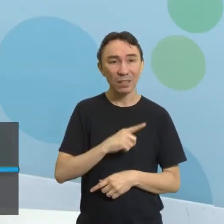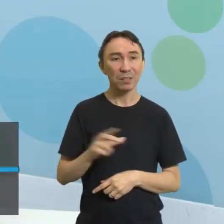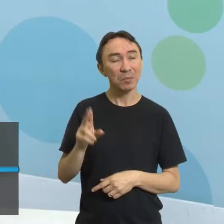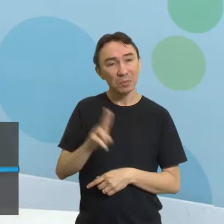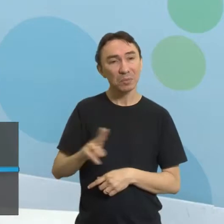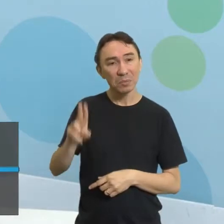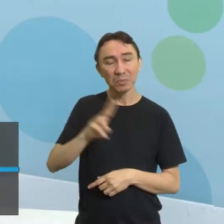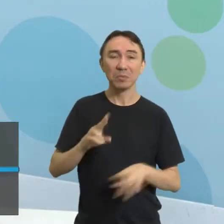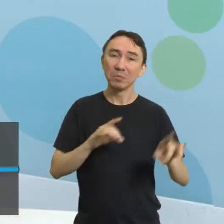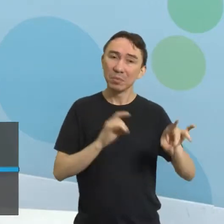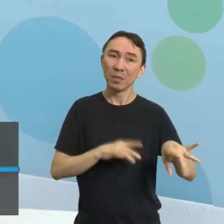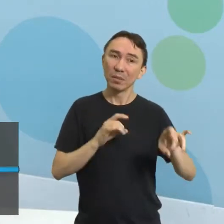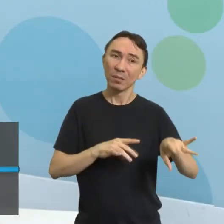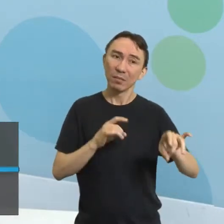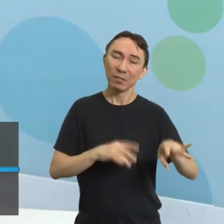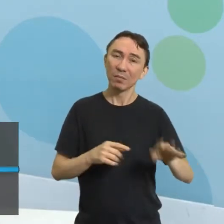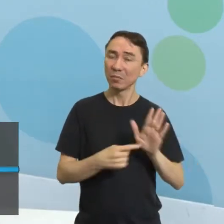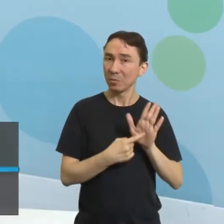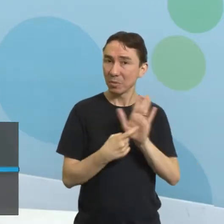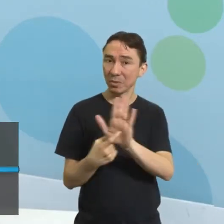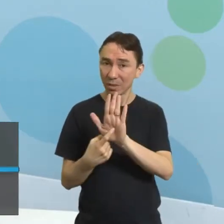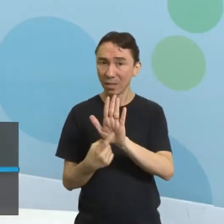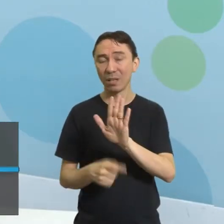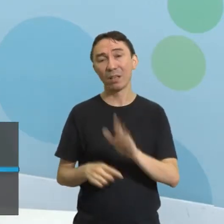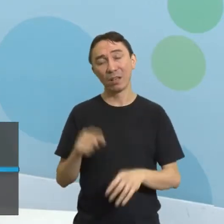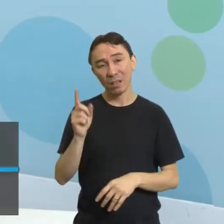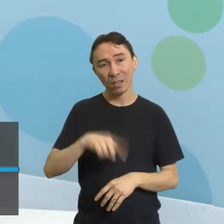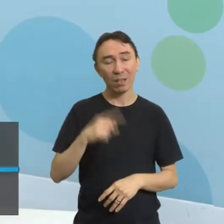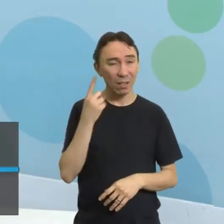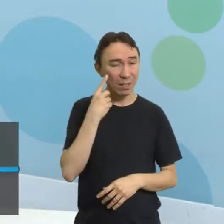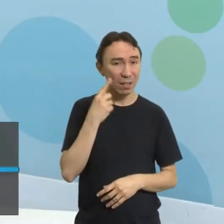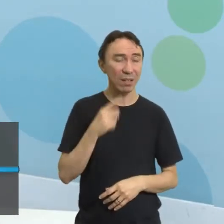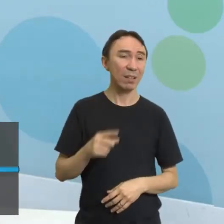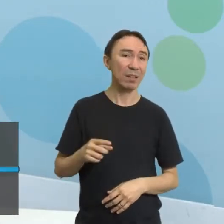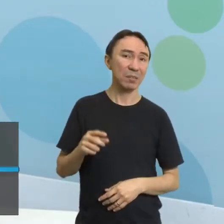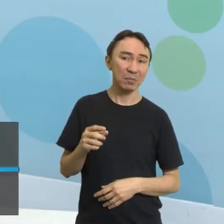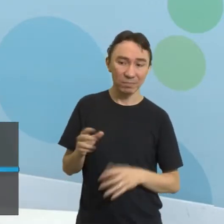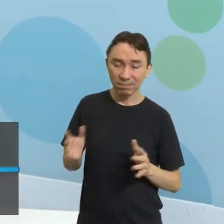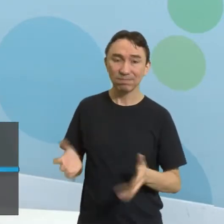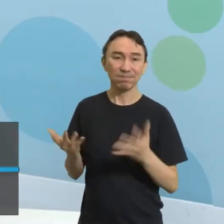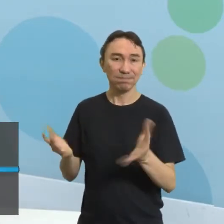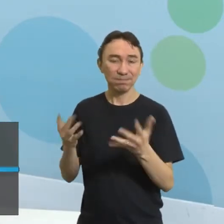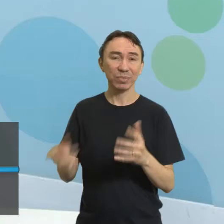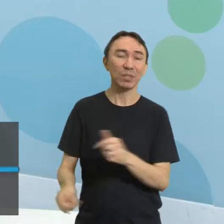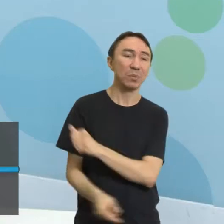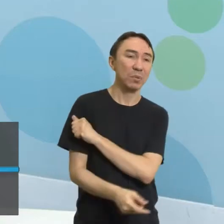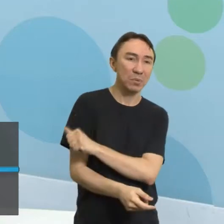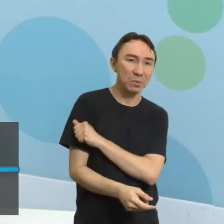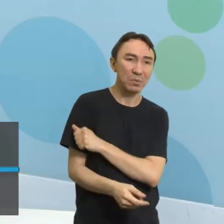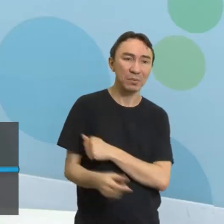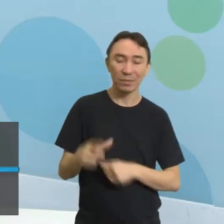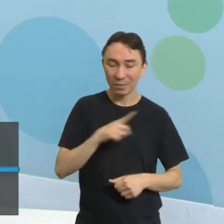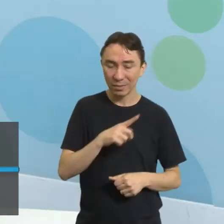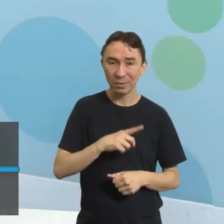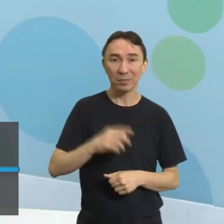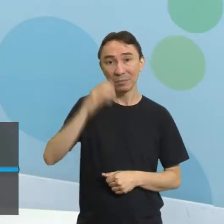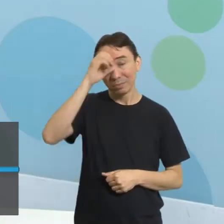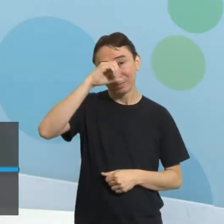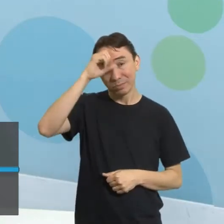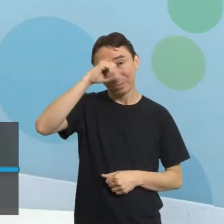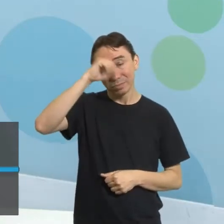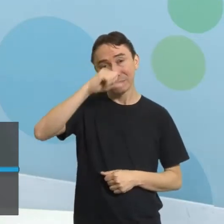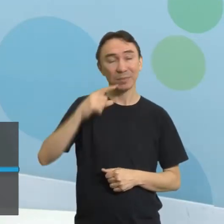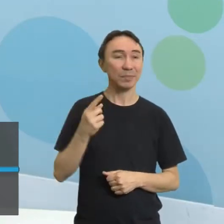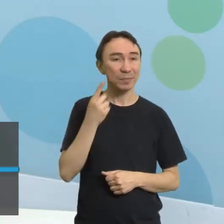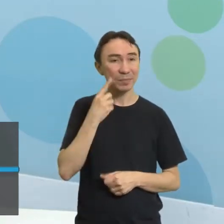elas estimulam, né, o conhecimento prévio dos estudantes e